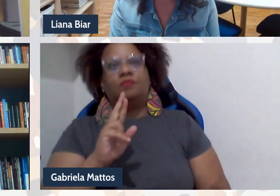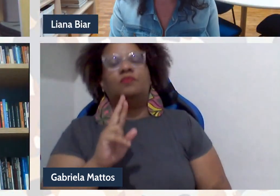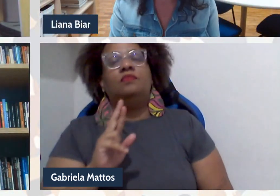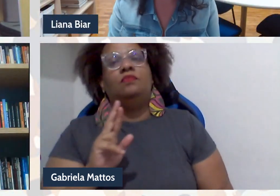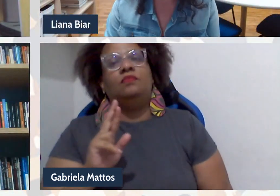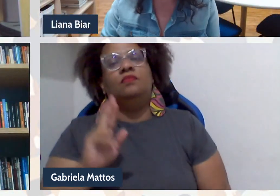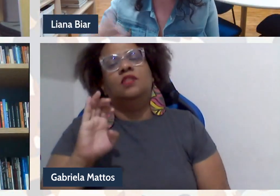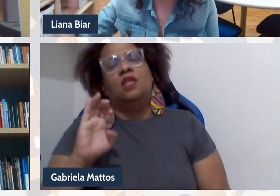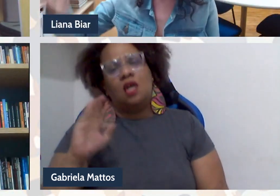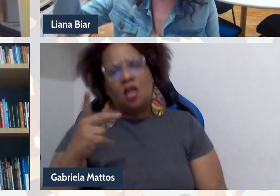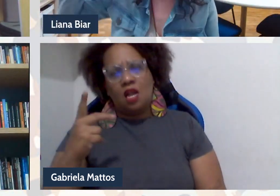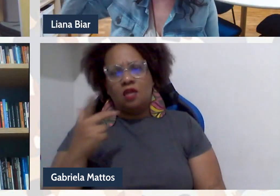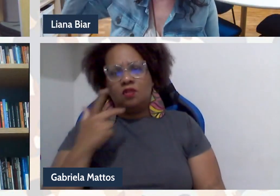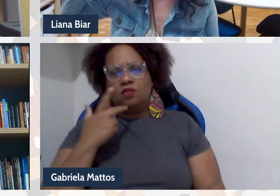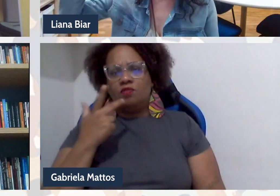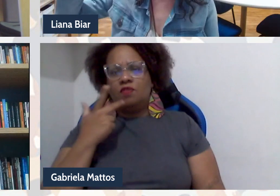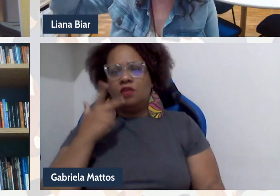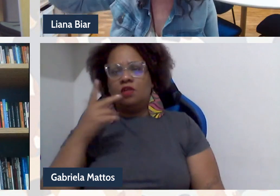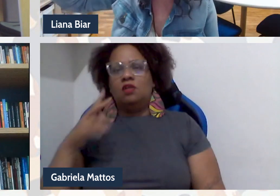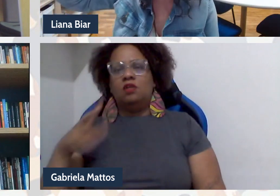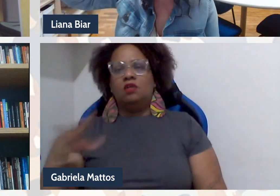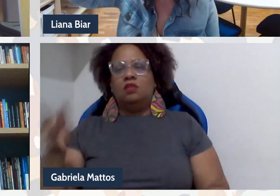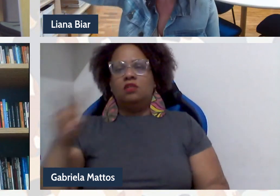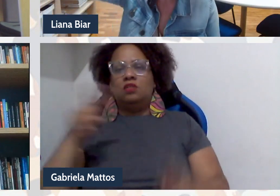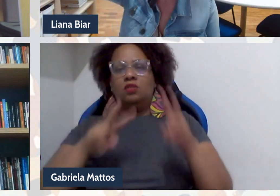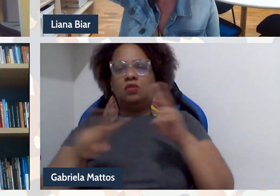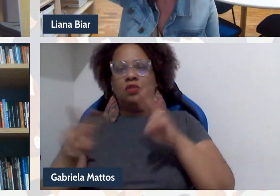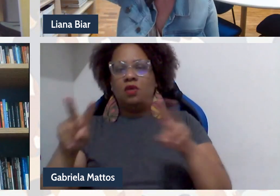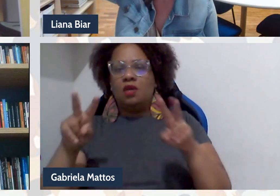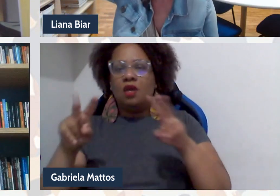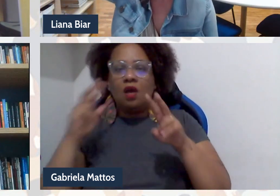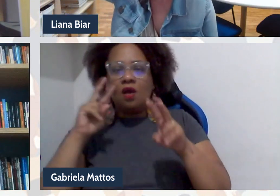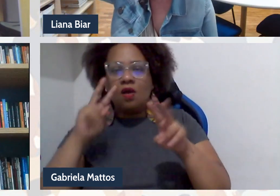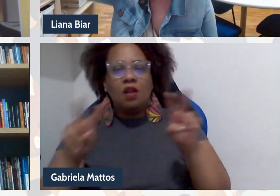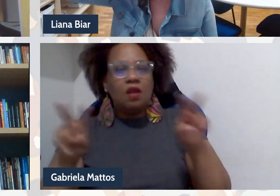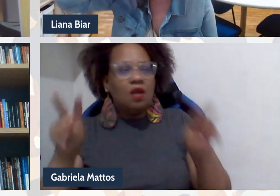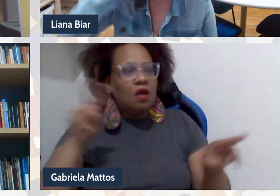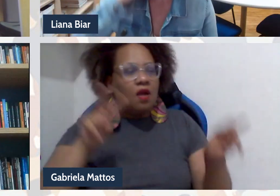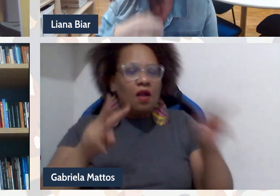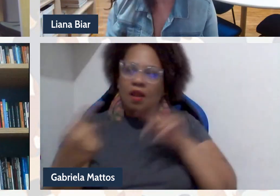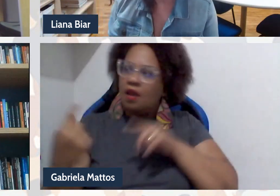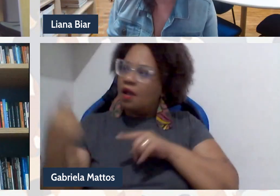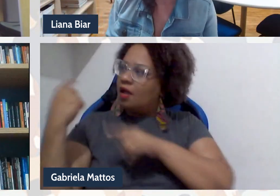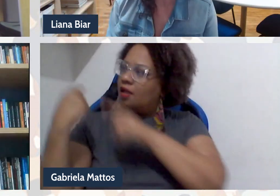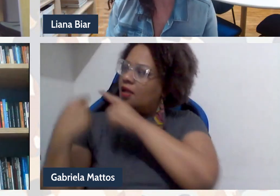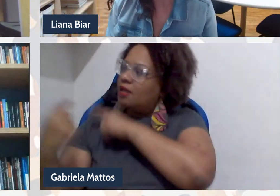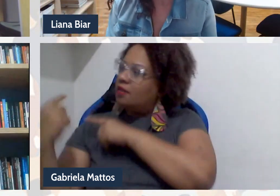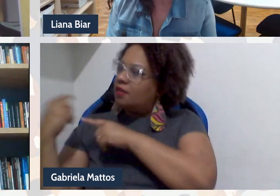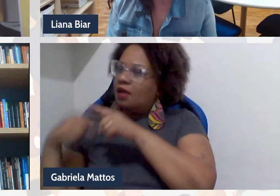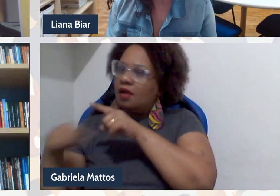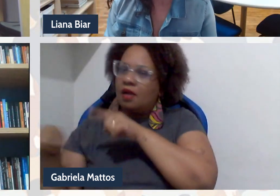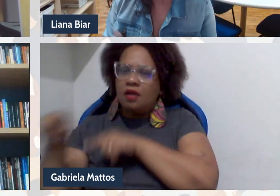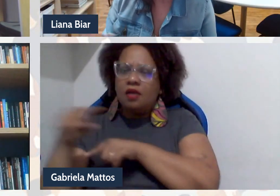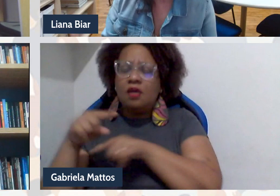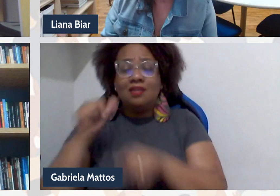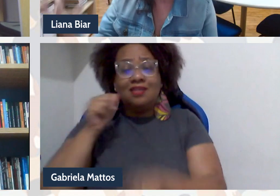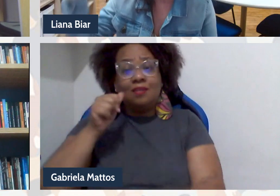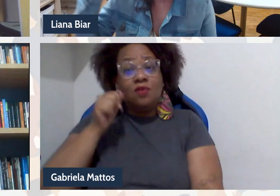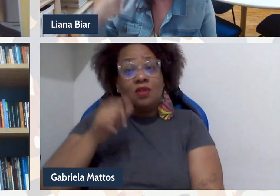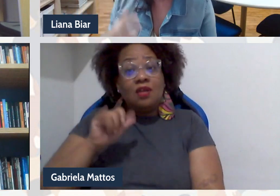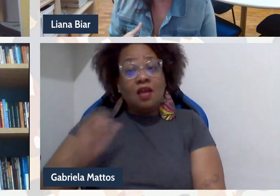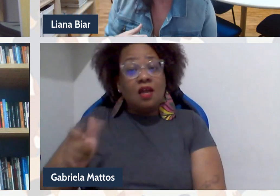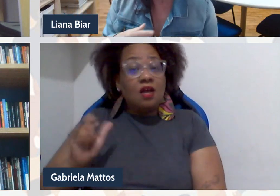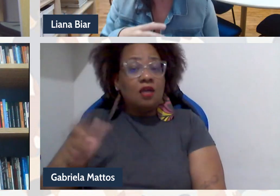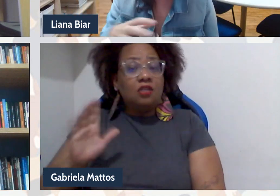Clarissa, da lente retrovisora, né, de que fala o Micheler. Essas mulheres estão narrando coisas que aconteceram há